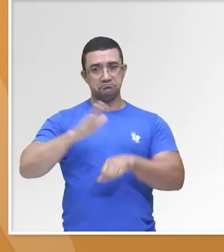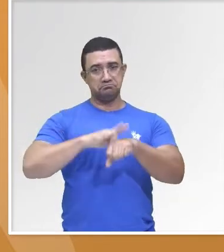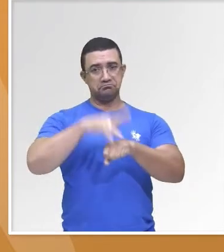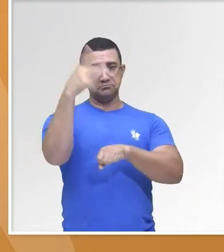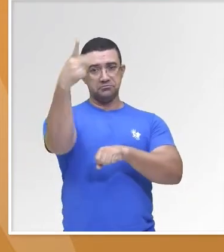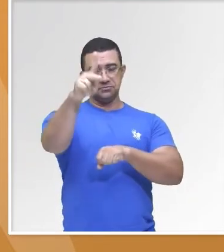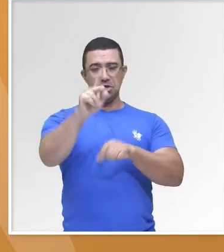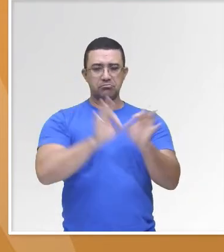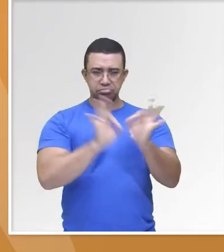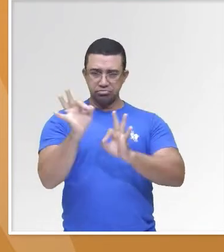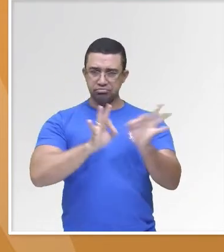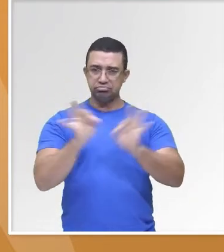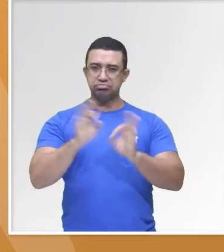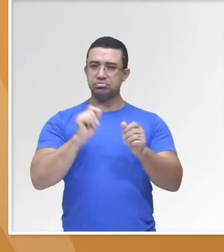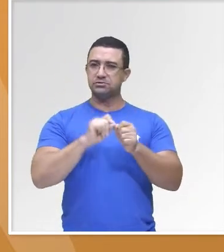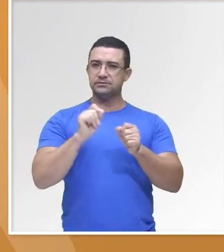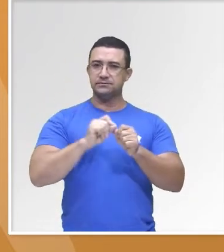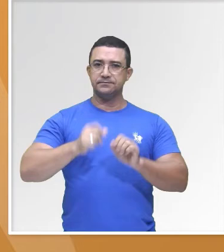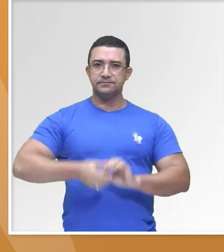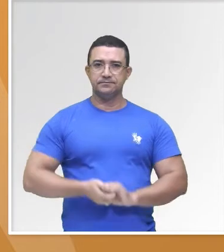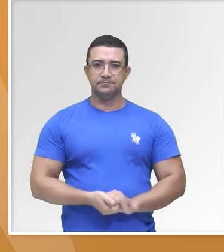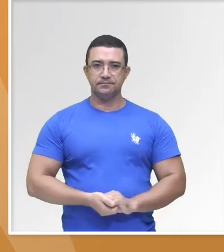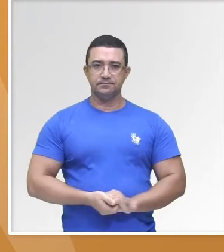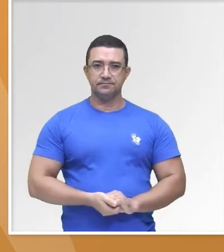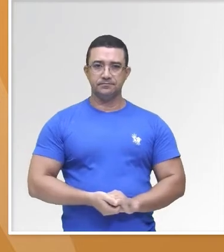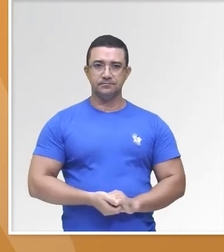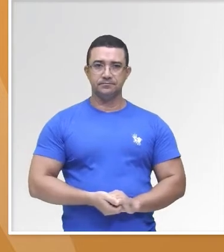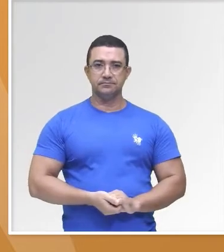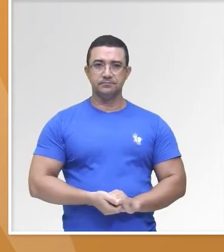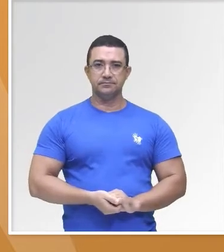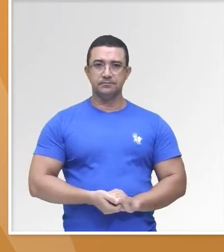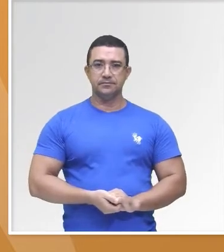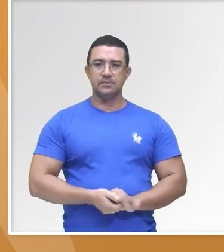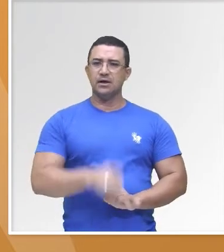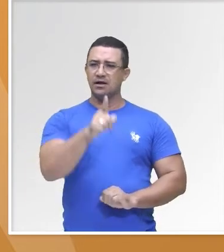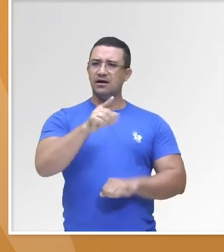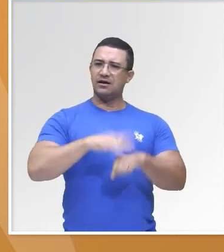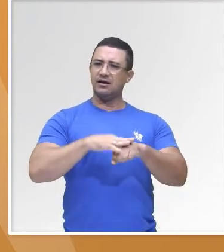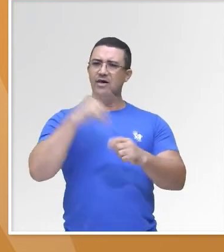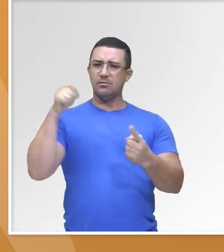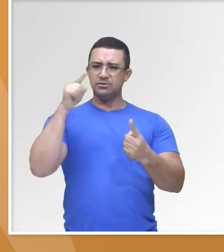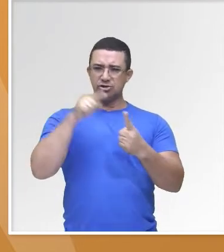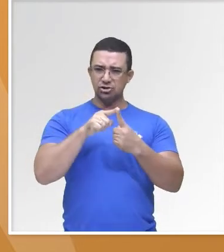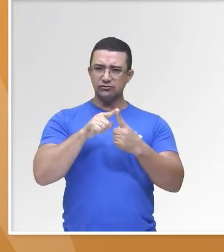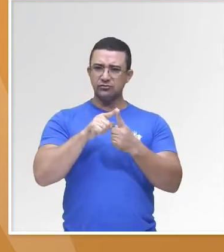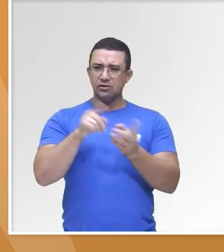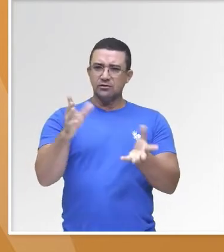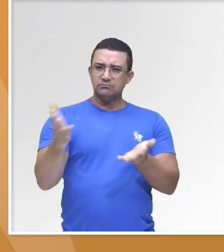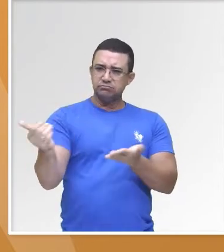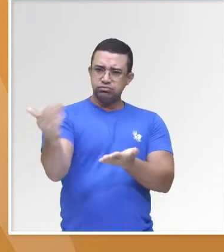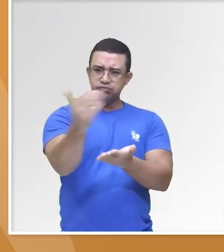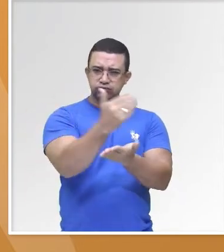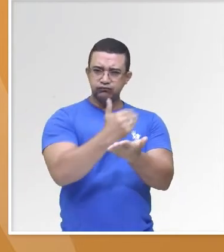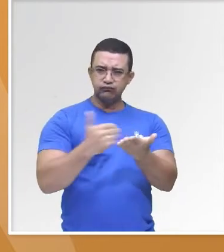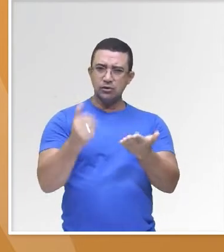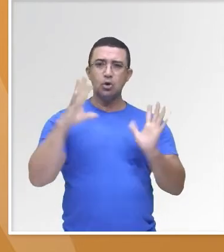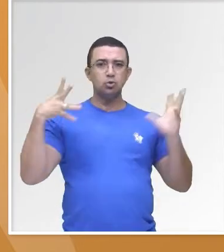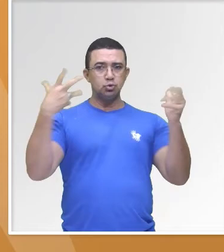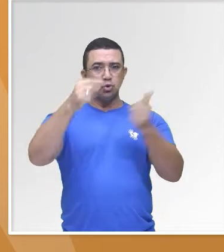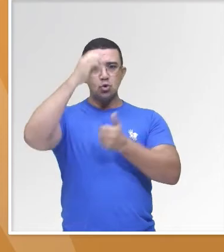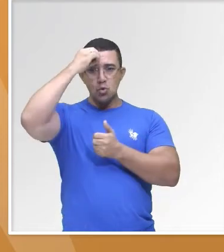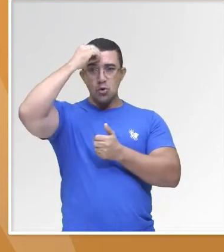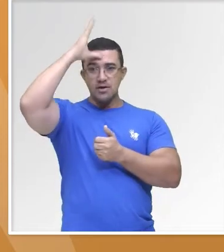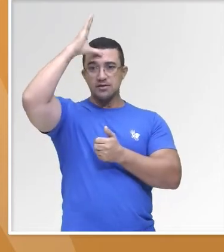Em parceria com D'Alembert. Seu objetivo era reunir todo o conhecimento que a humanidade